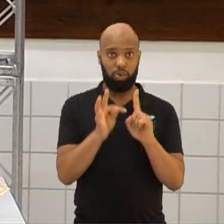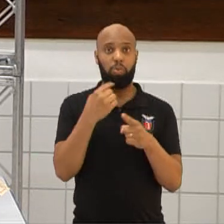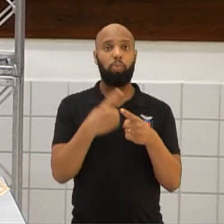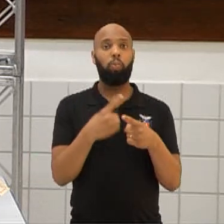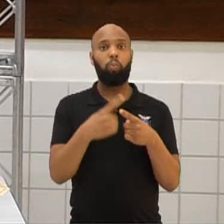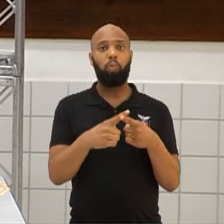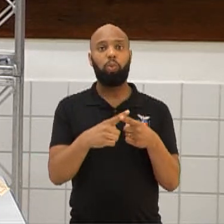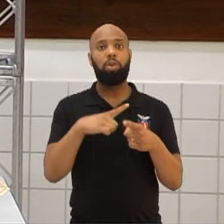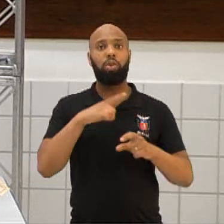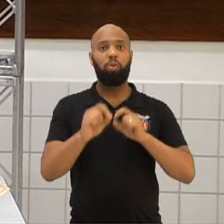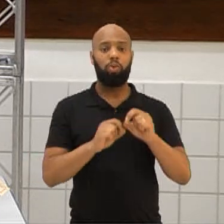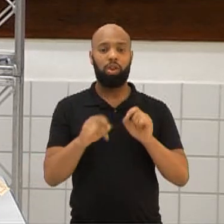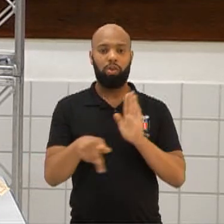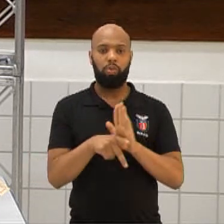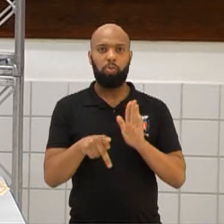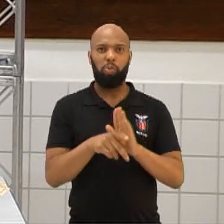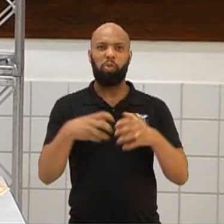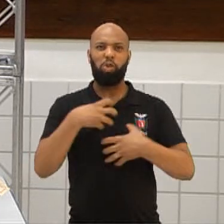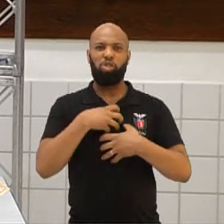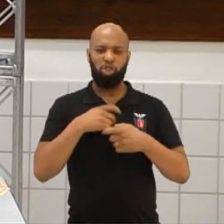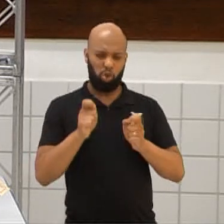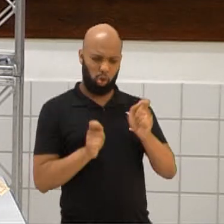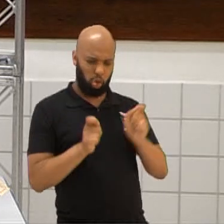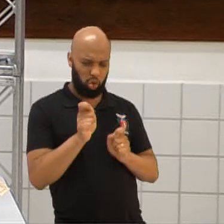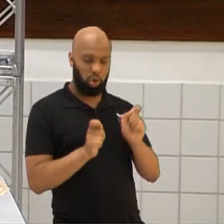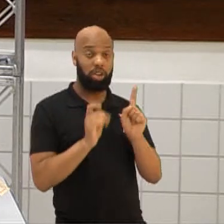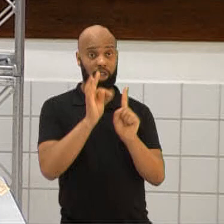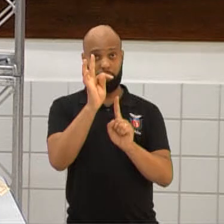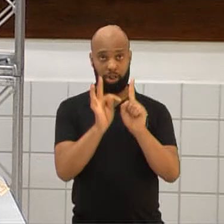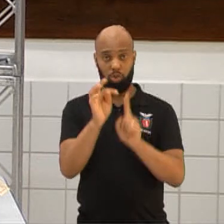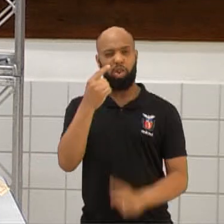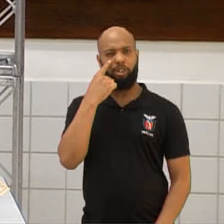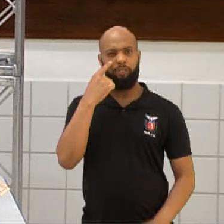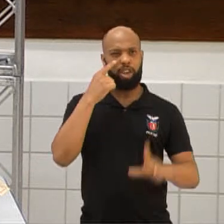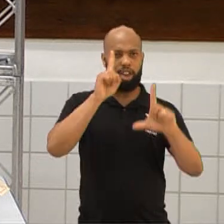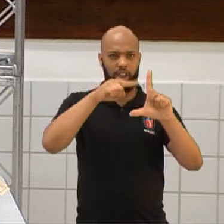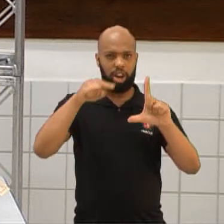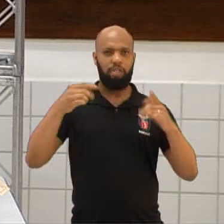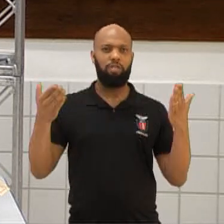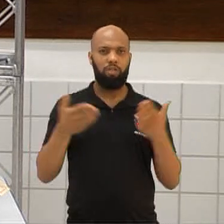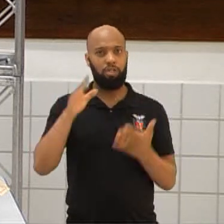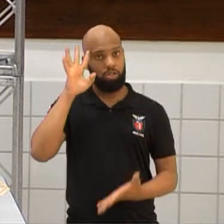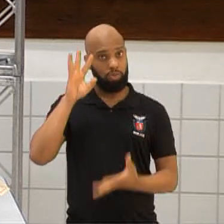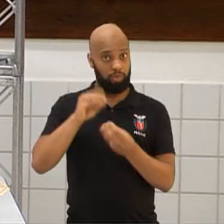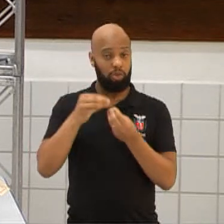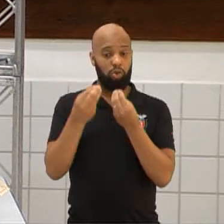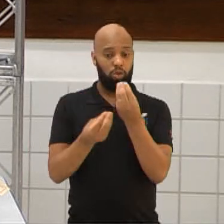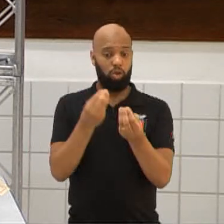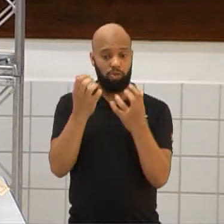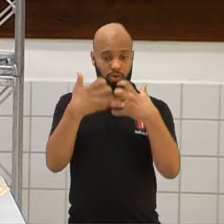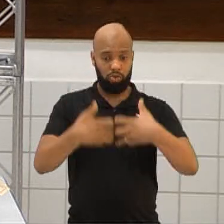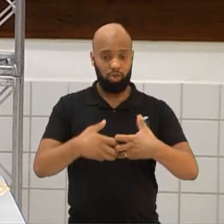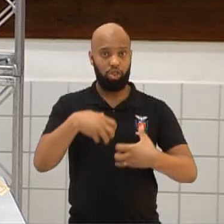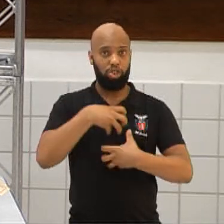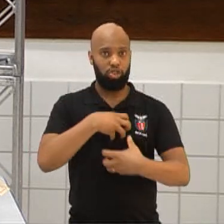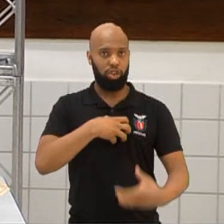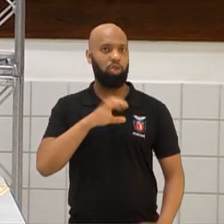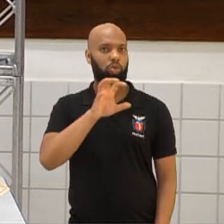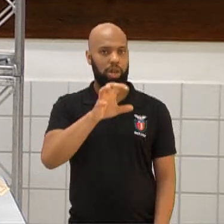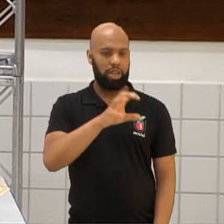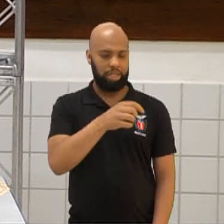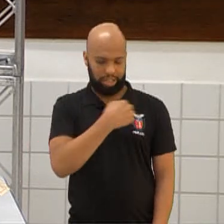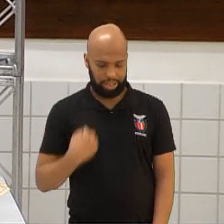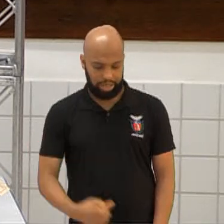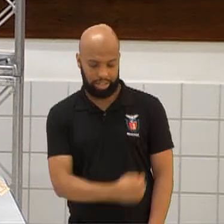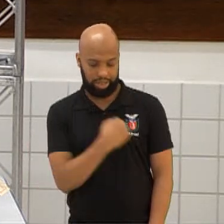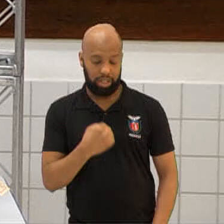à endotermia. Nós vamos analisar alguns gráficos na sequência da aula para a gente poder entender como que funciona essa taxa metabólica.